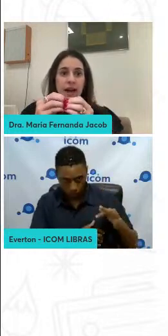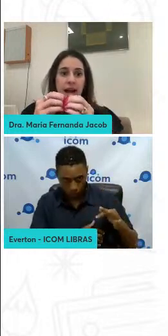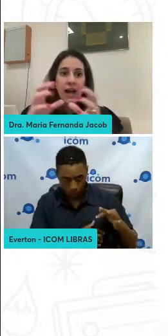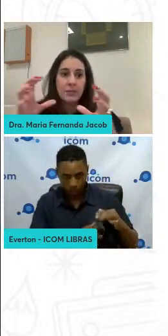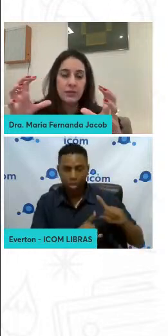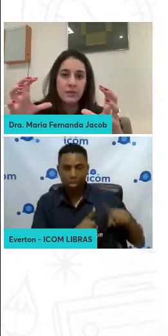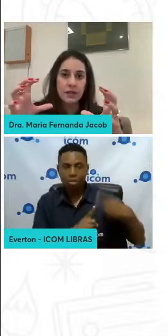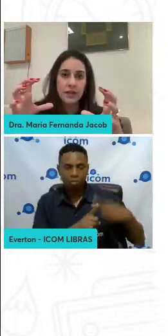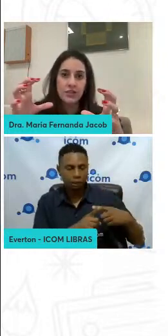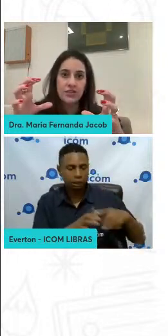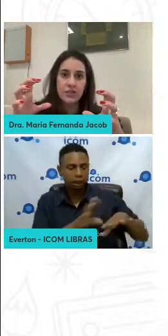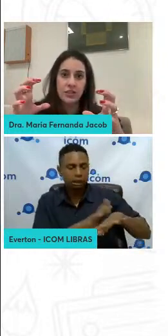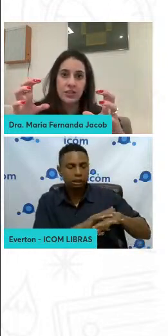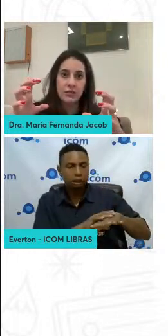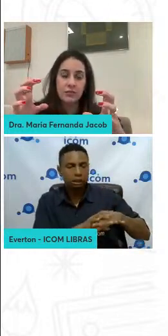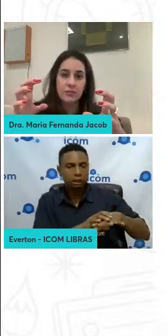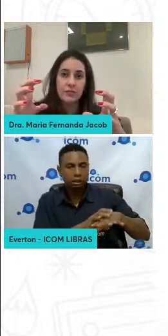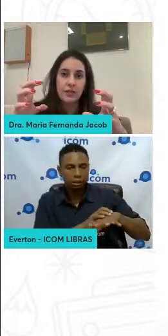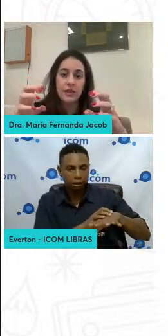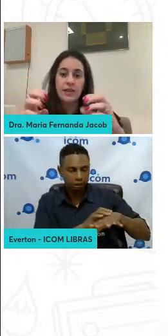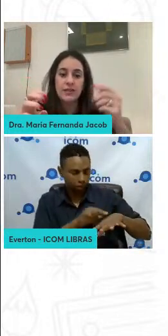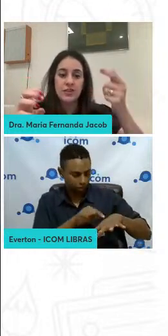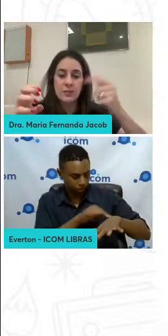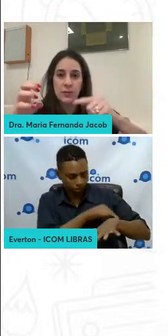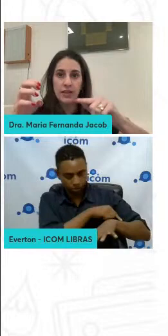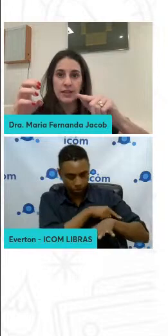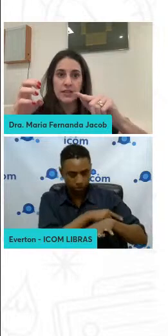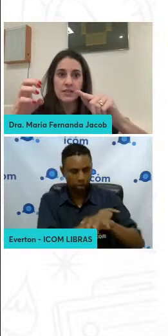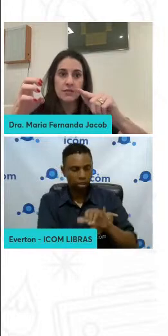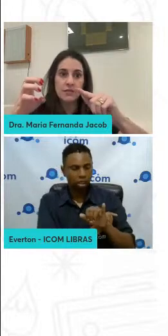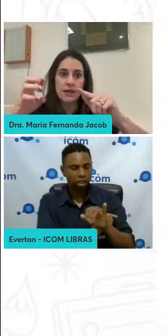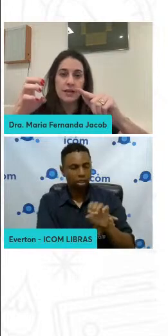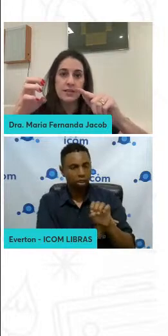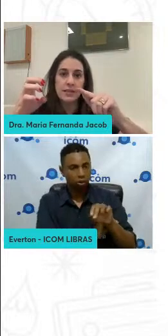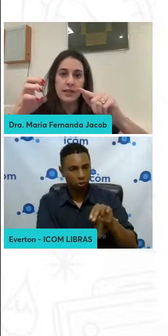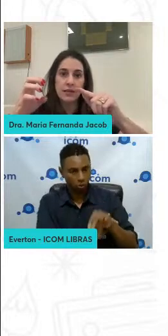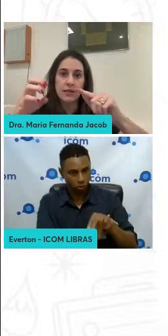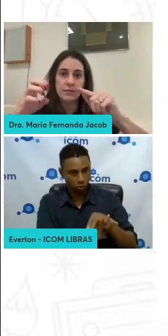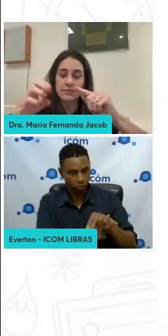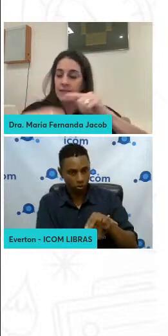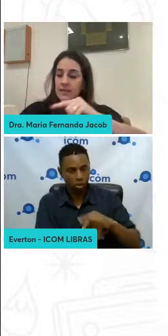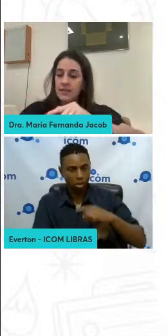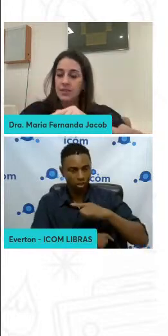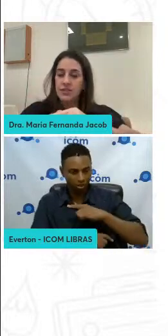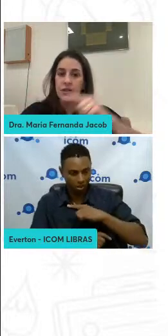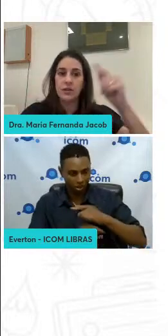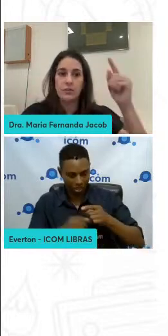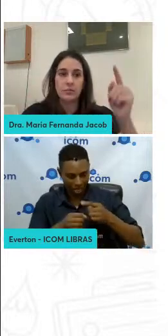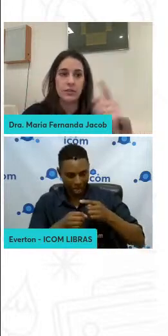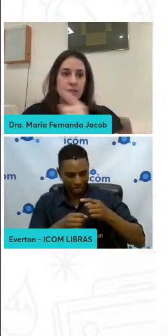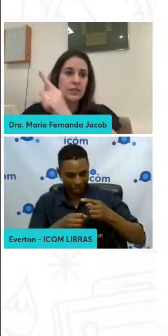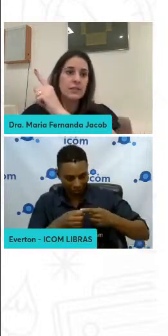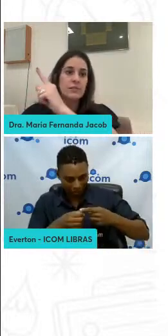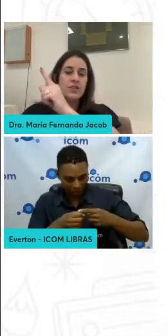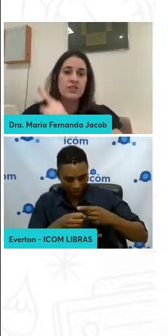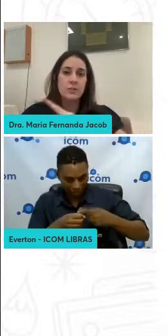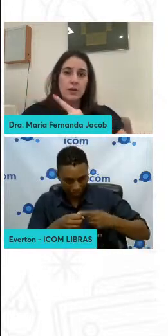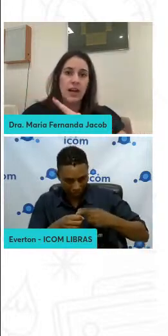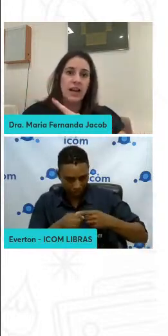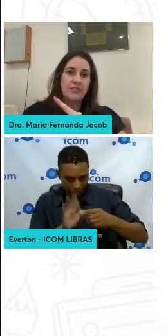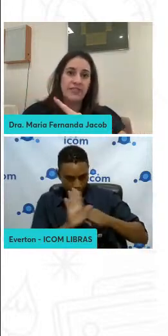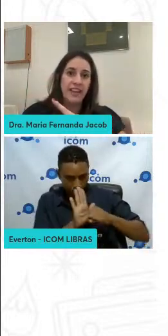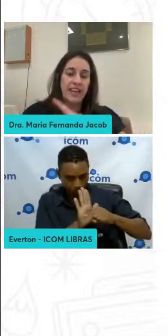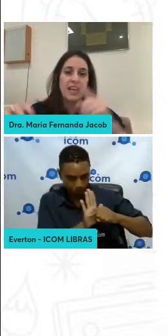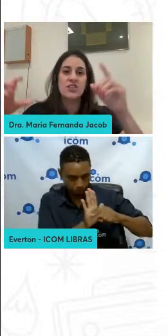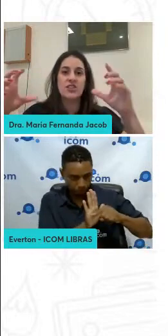táteis abrem os canais de íon, despolarizam a célula dessa região, mandam um